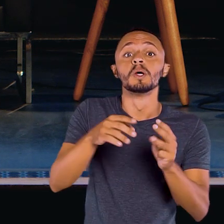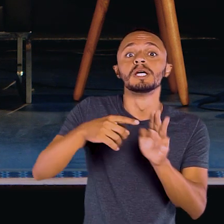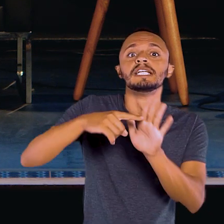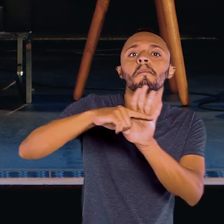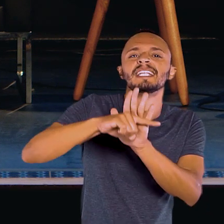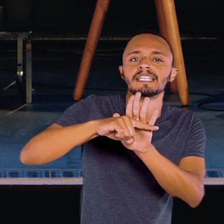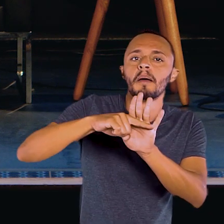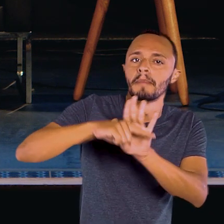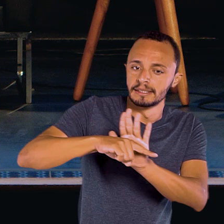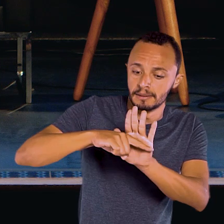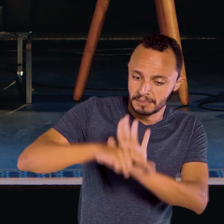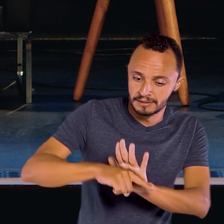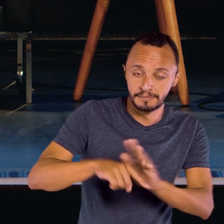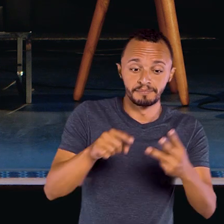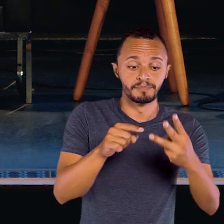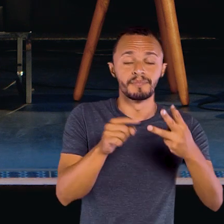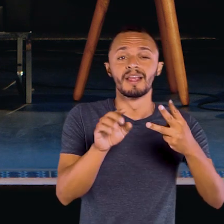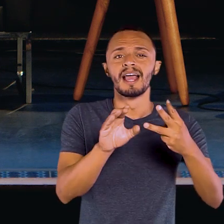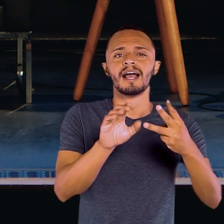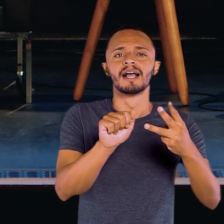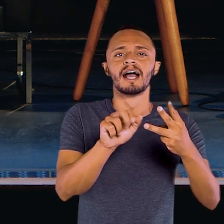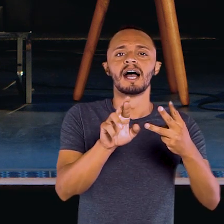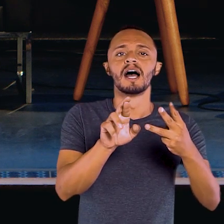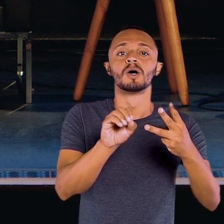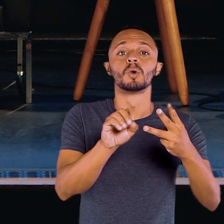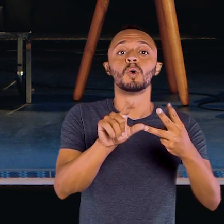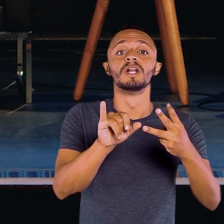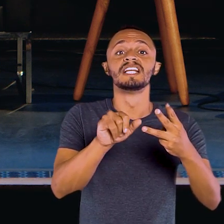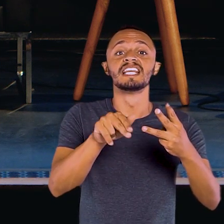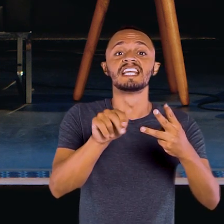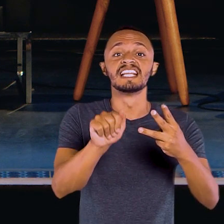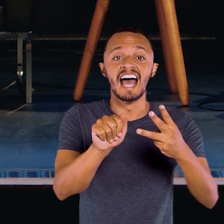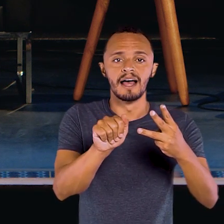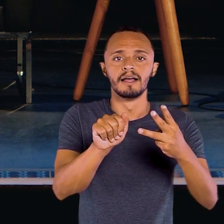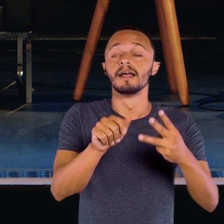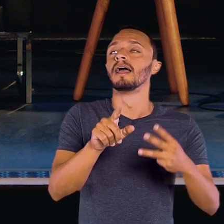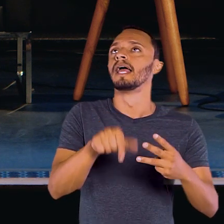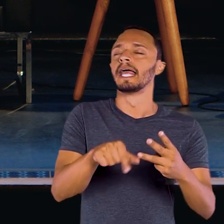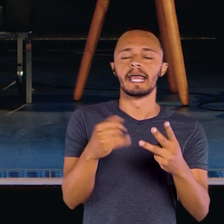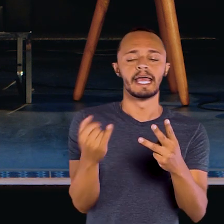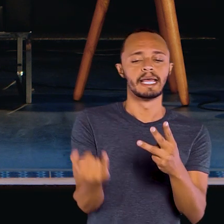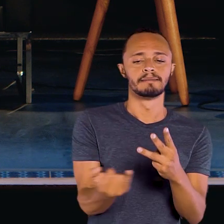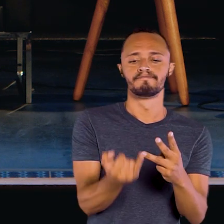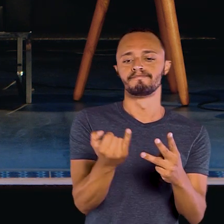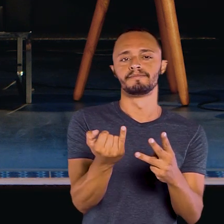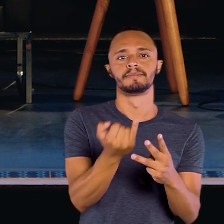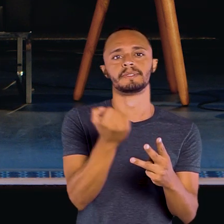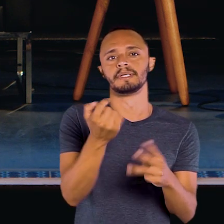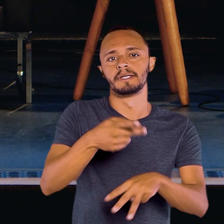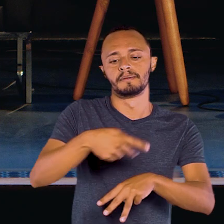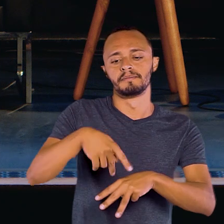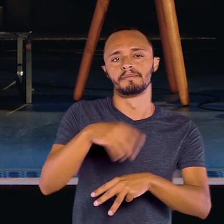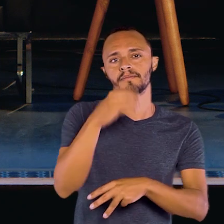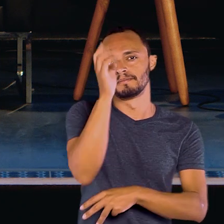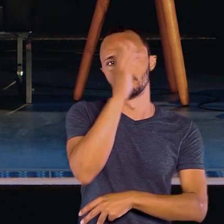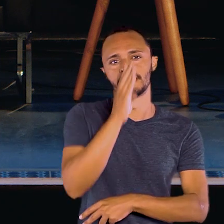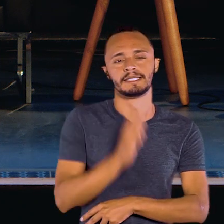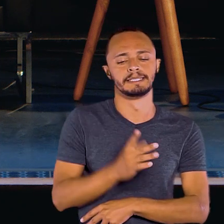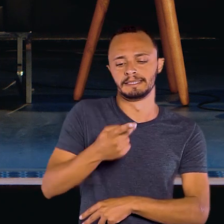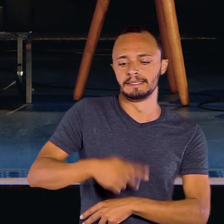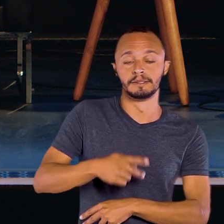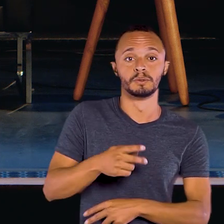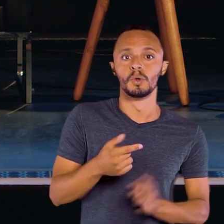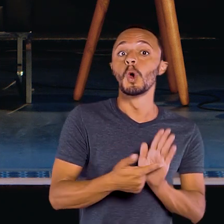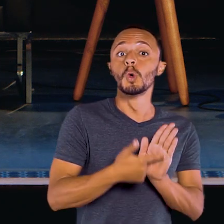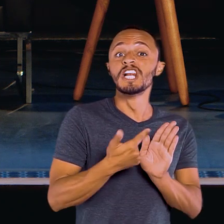é uma personagem impressionante demais, né, na nossa história nacional. Não por acaso,